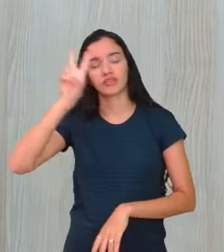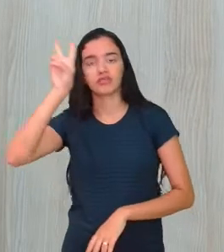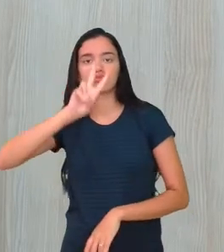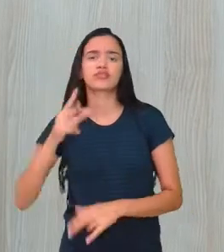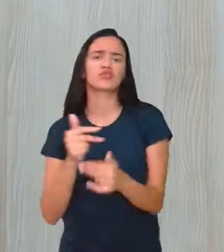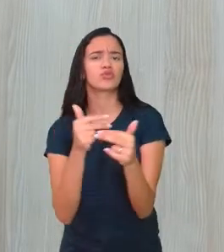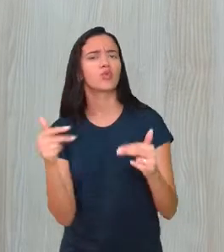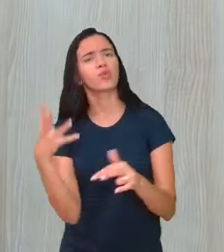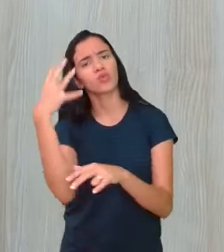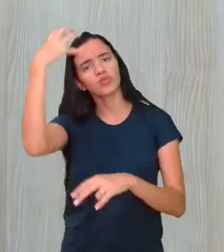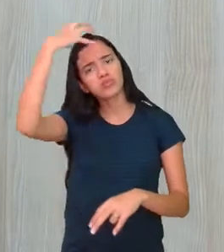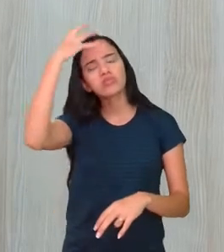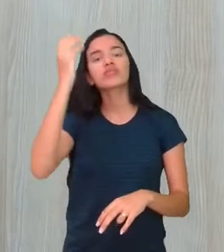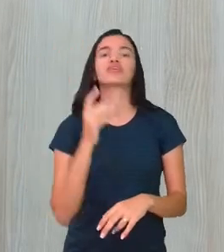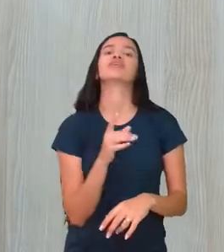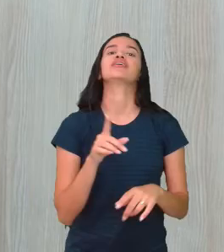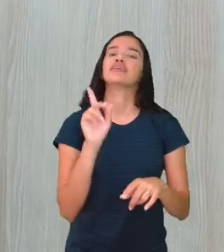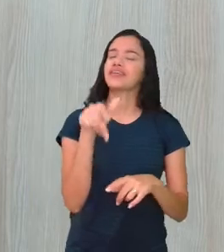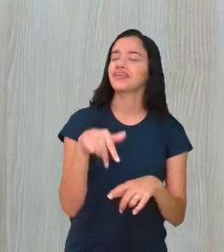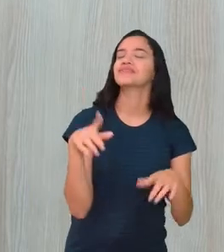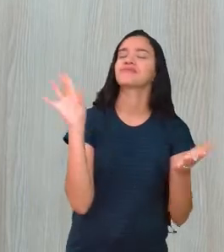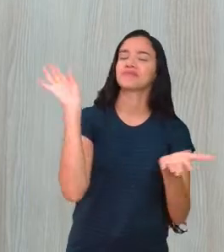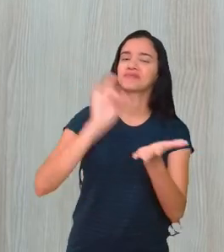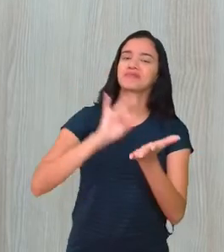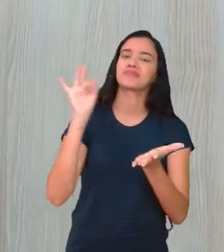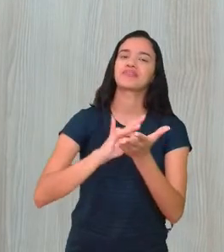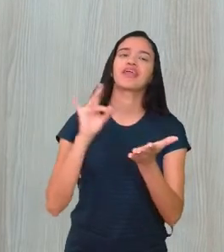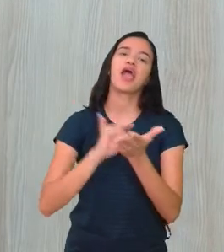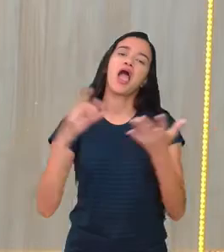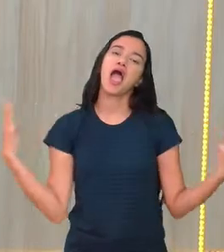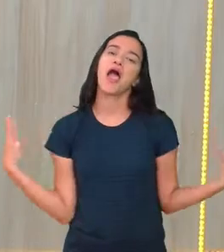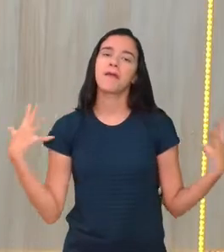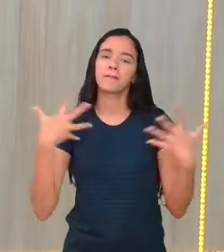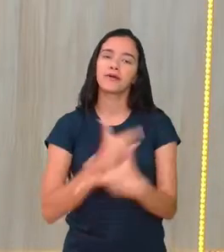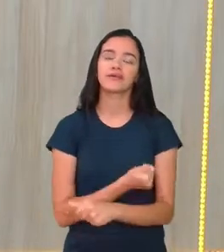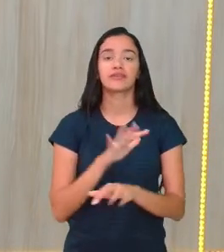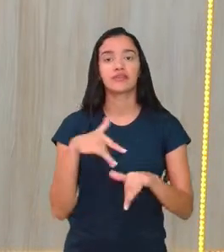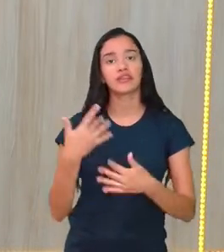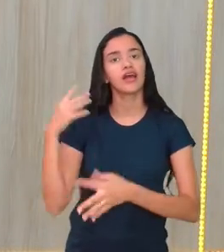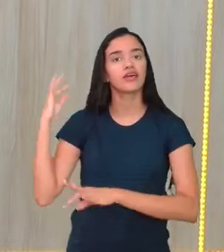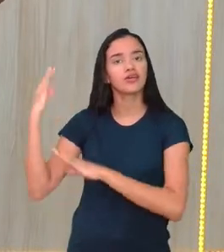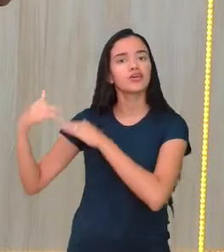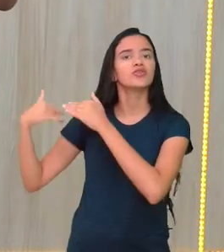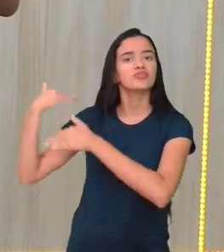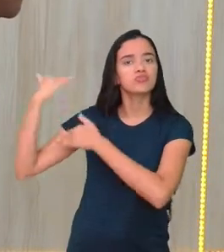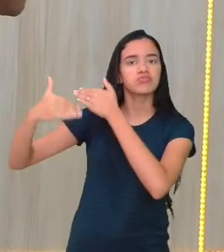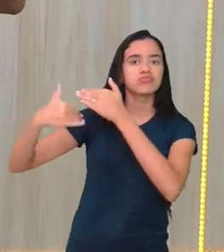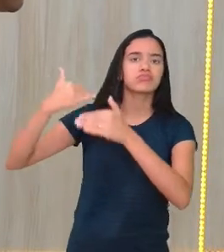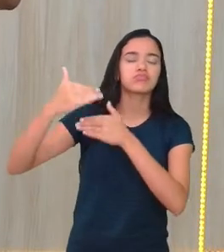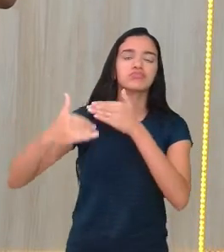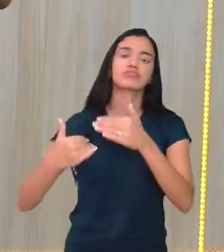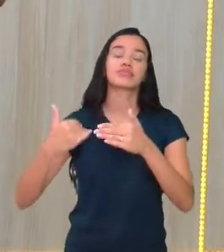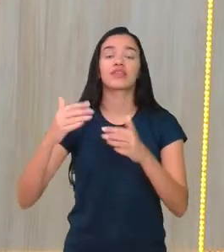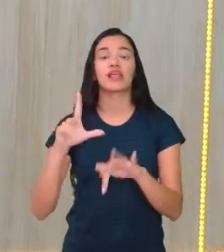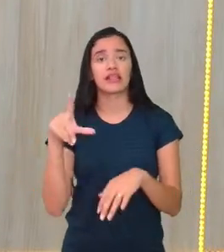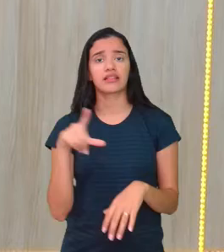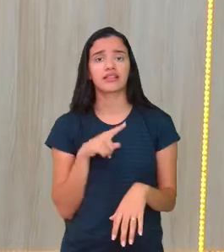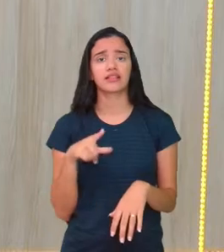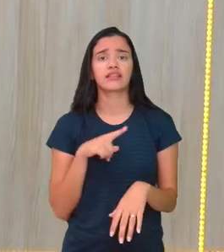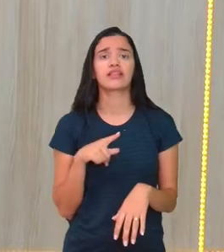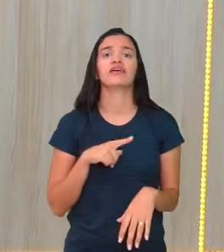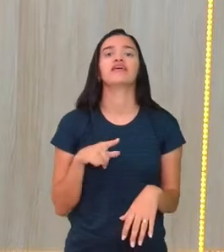de algum nobre, de algum... Isso, né? Exatamente. Maravilhoso. Essa tradição da música, de ter